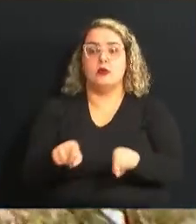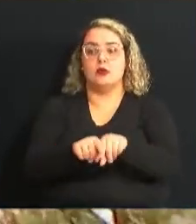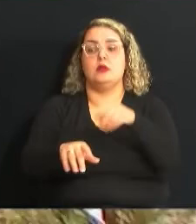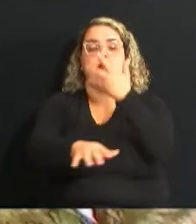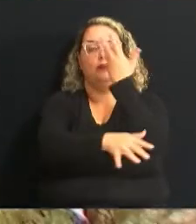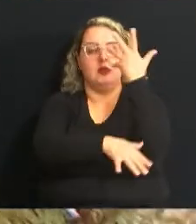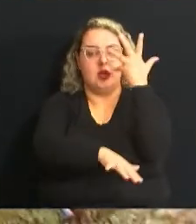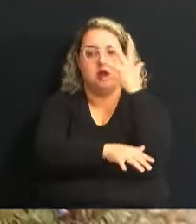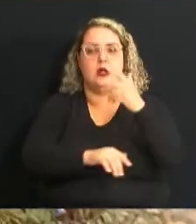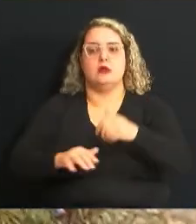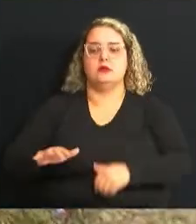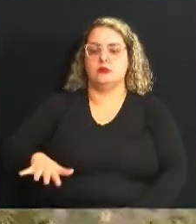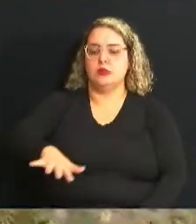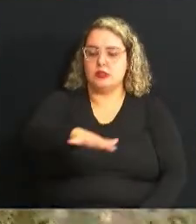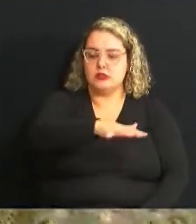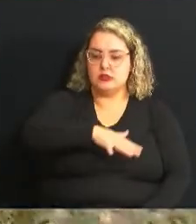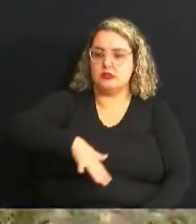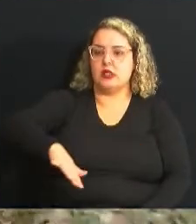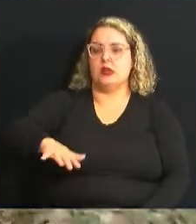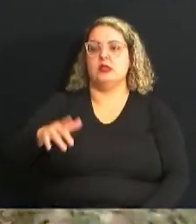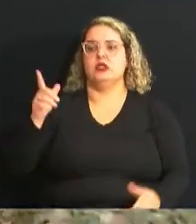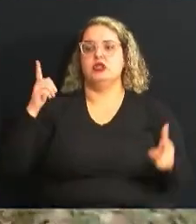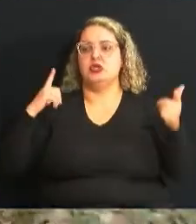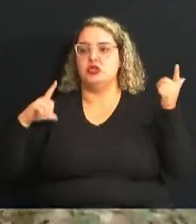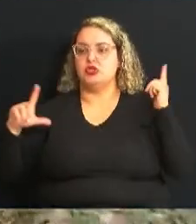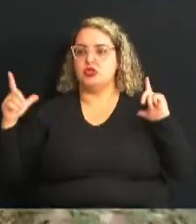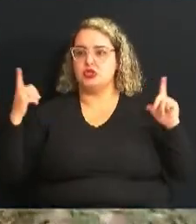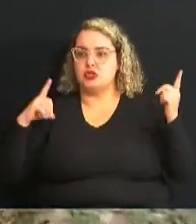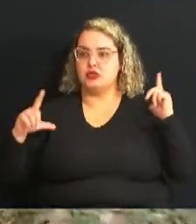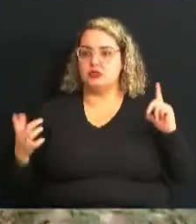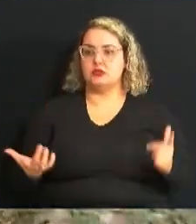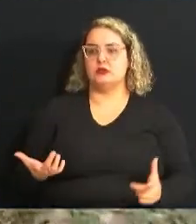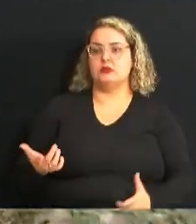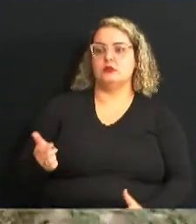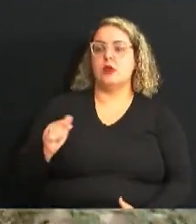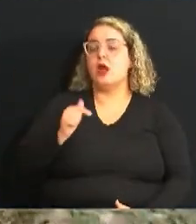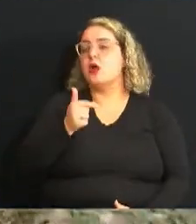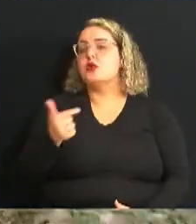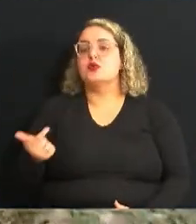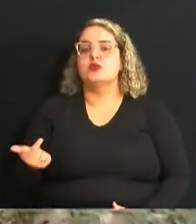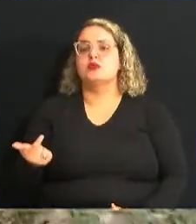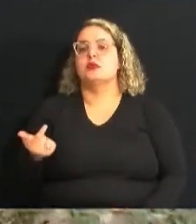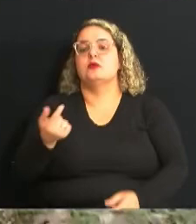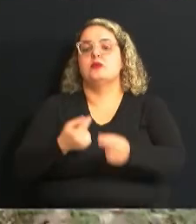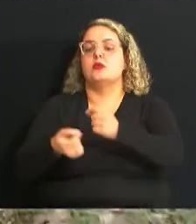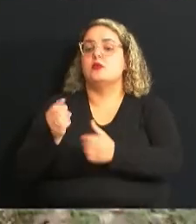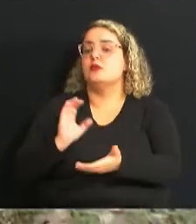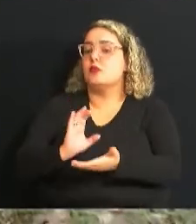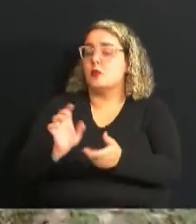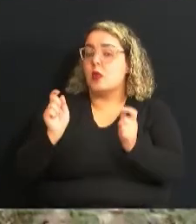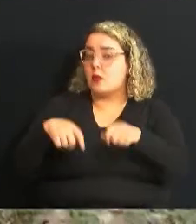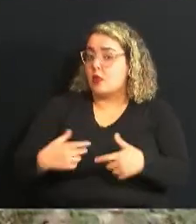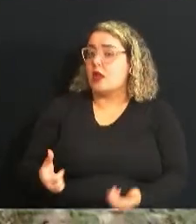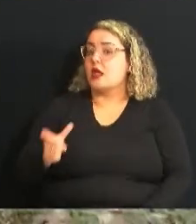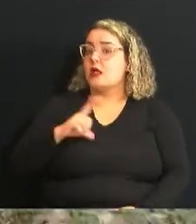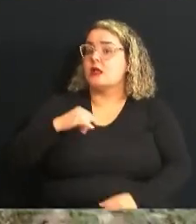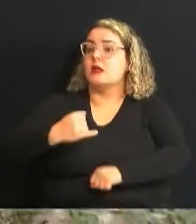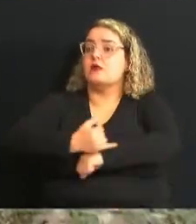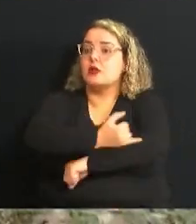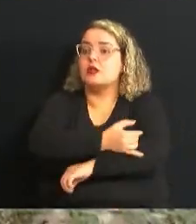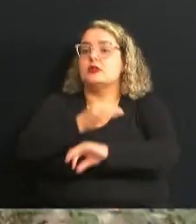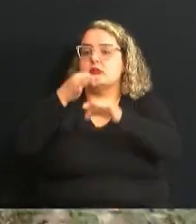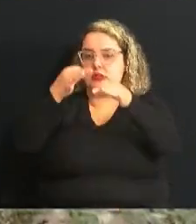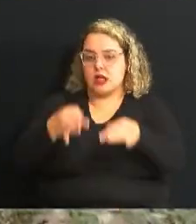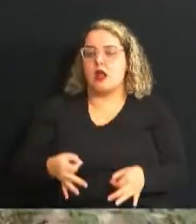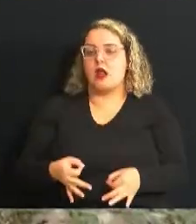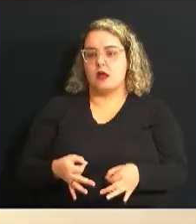áreas de lazer que não foram, não ocorreu o investimento necessário para que haja infraestrutura adequada para